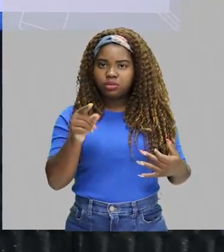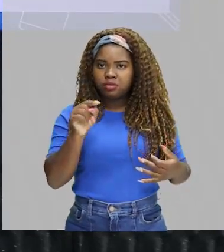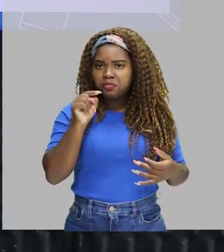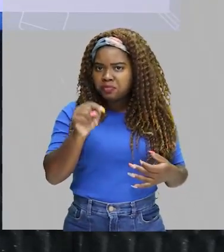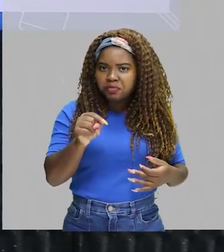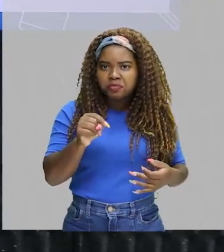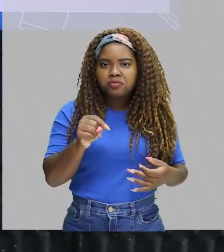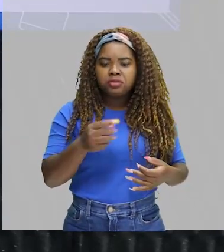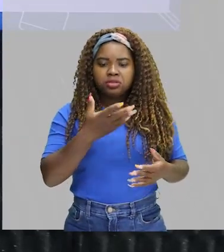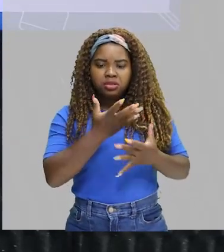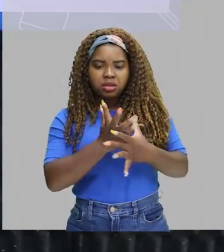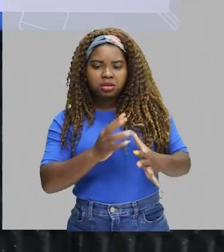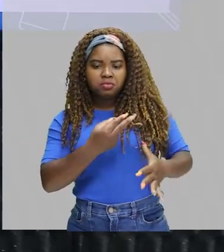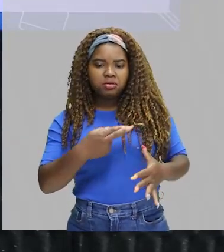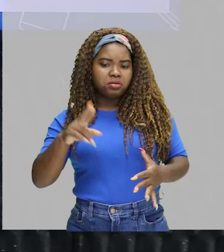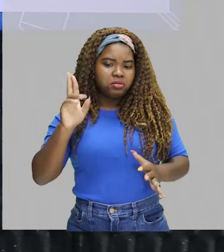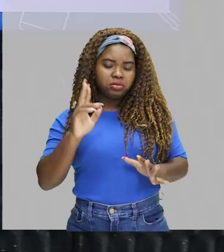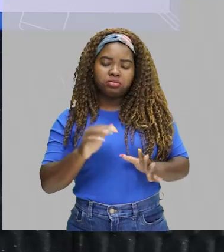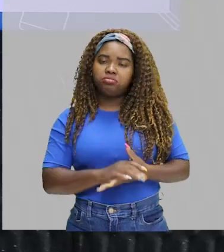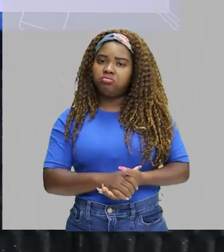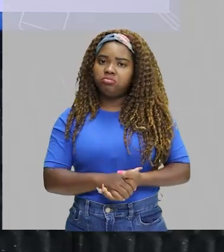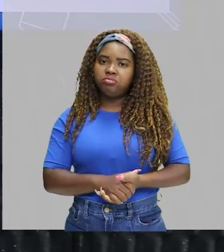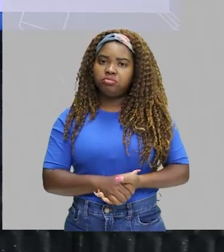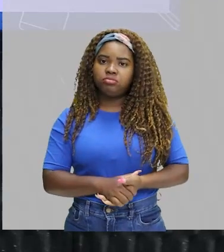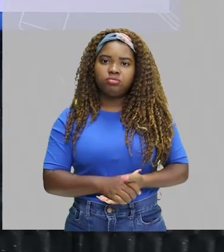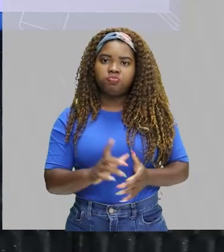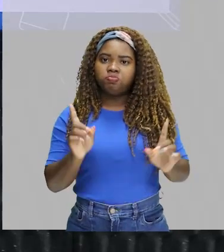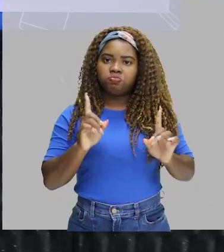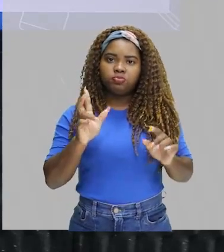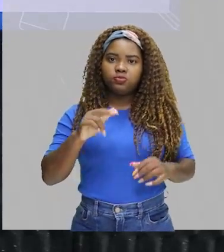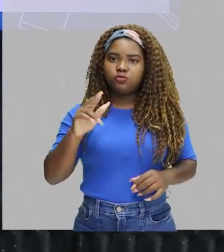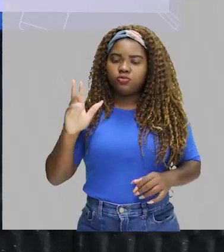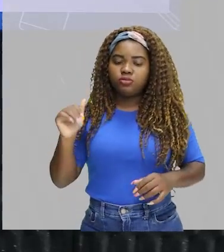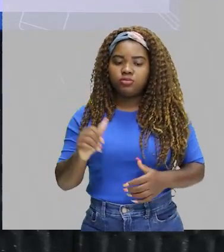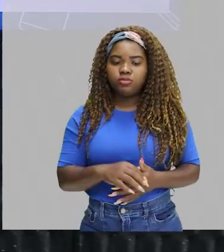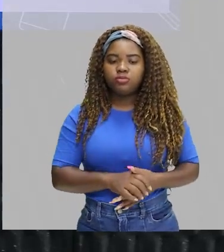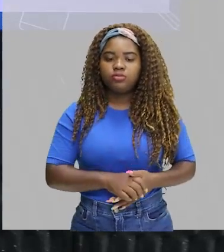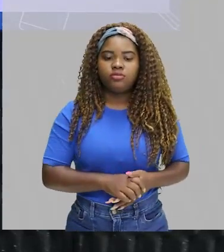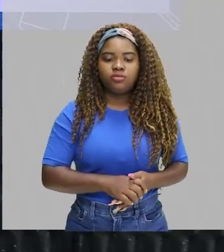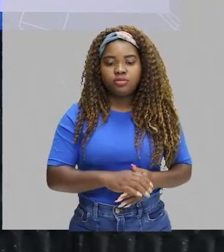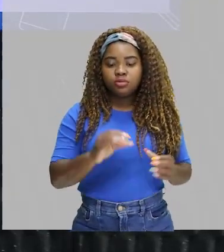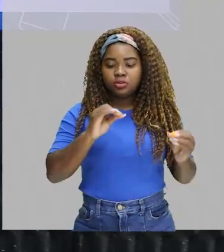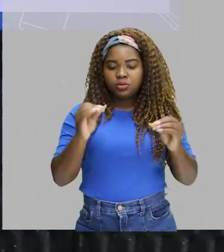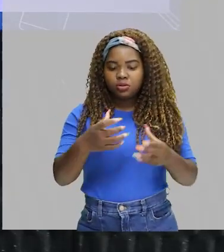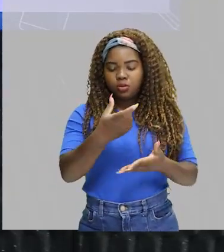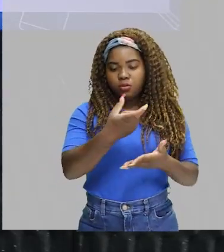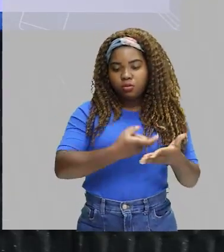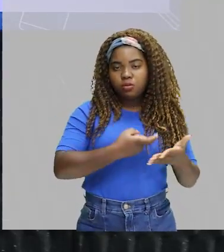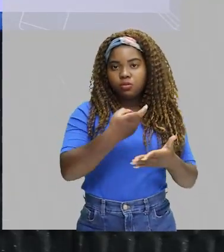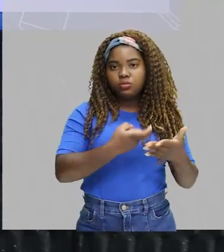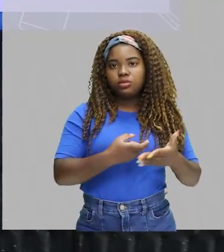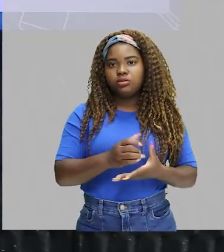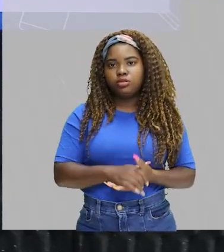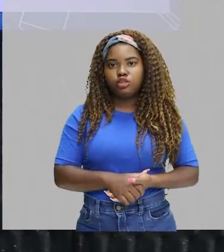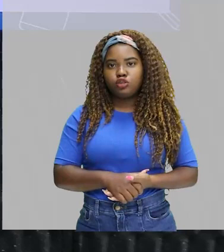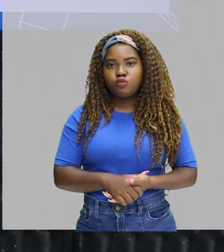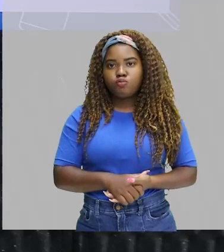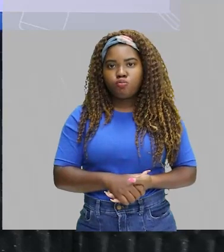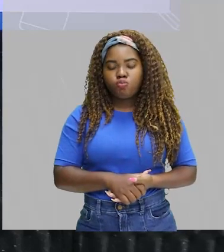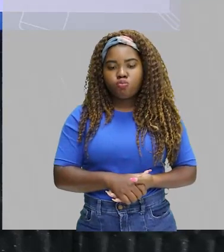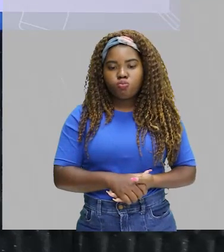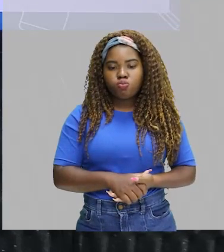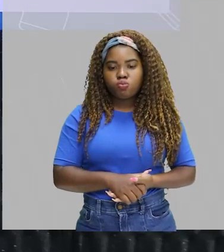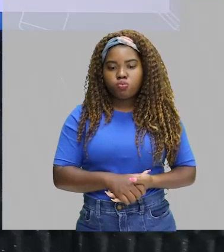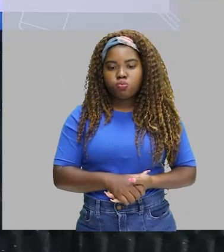religião necessariamente, não é esse o elemento. Uma coisa é uma coisa, outra coisa é outra coisa. Nós não temos escrito aqui que é para você não ser religioso ou